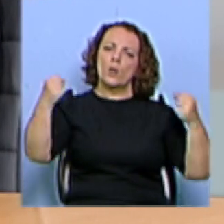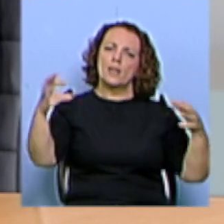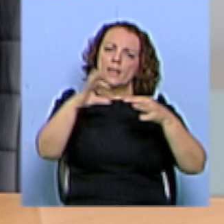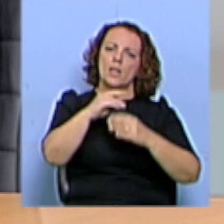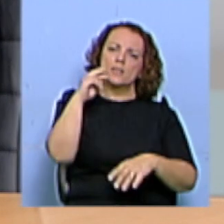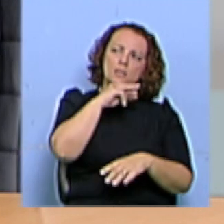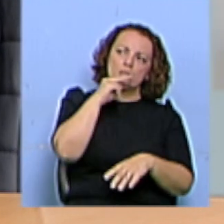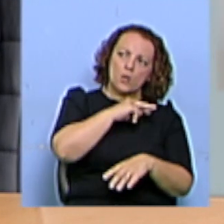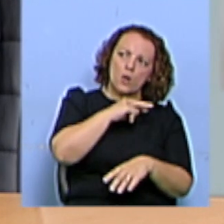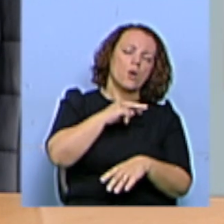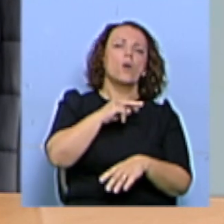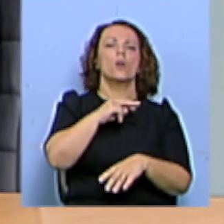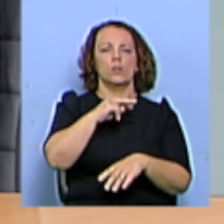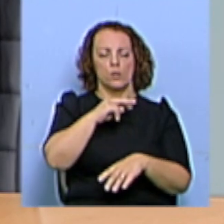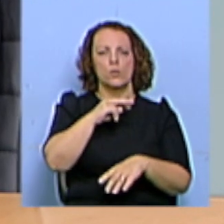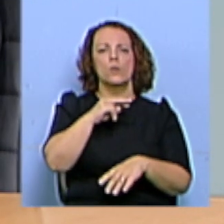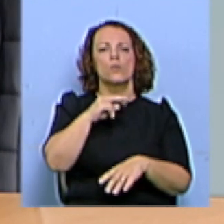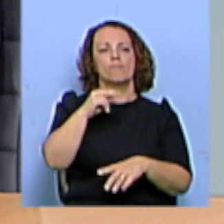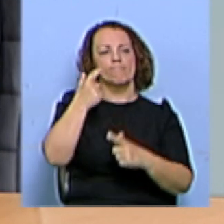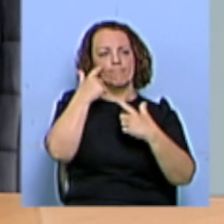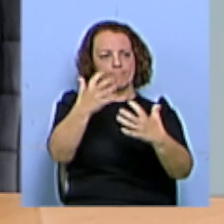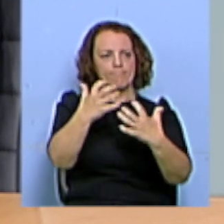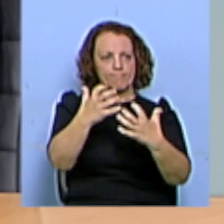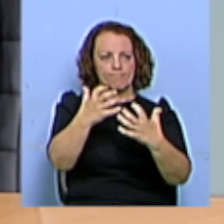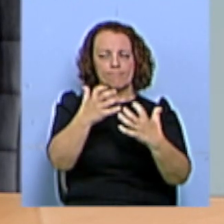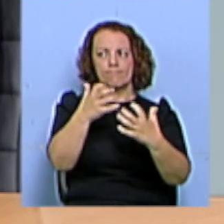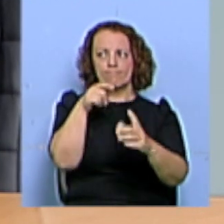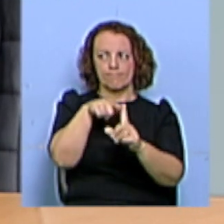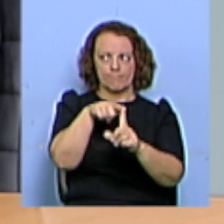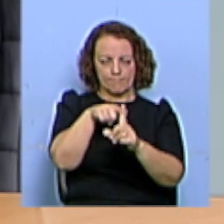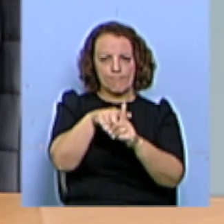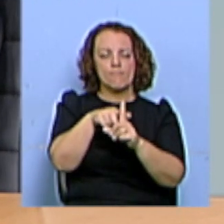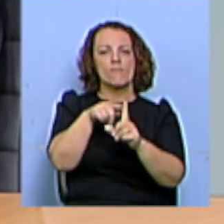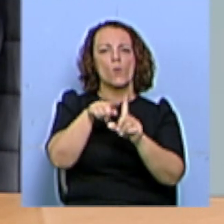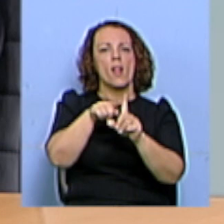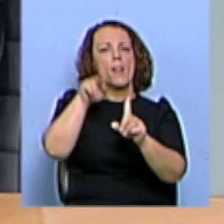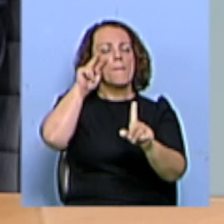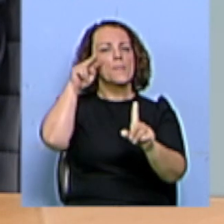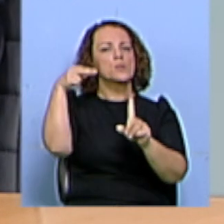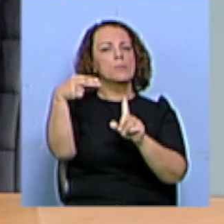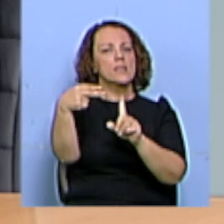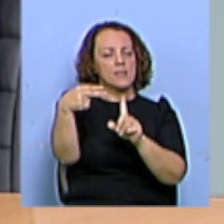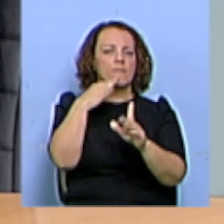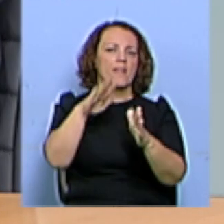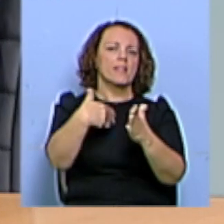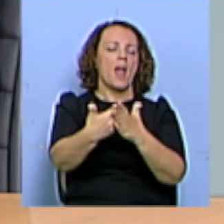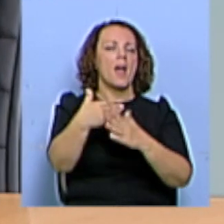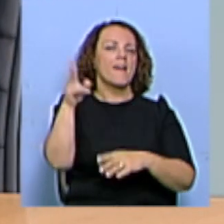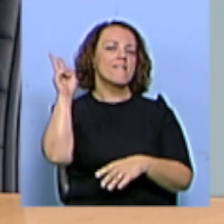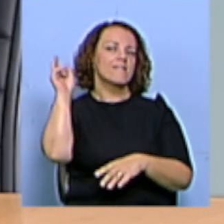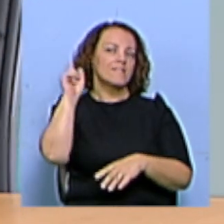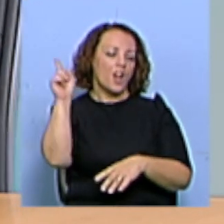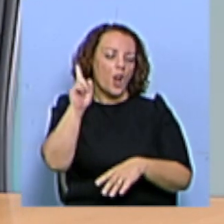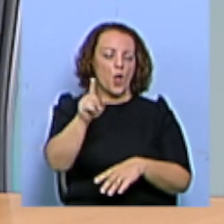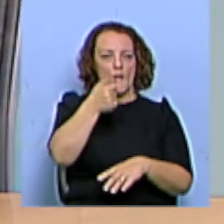com incidência exatamente nesta perspectiva de valorizar a pessoa de